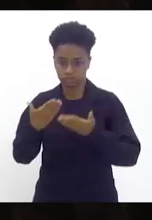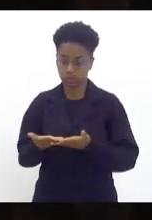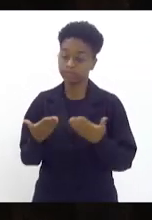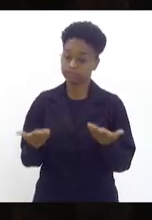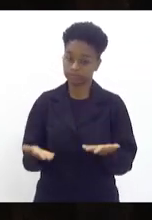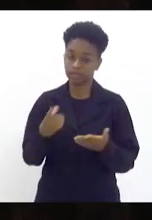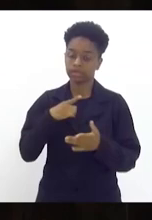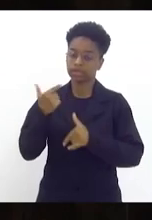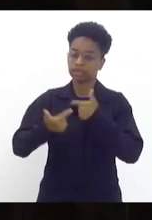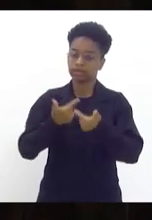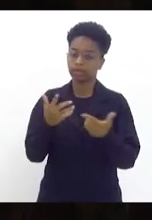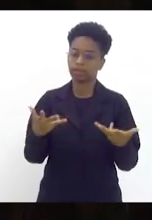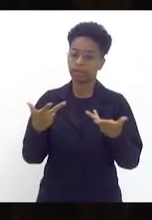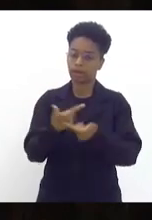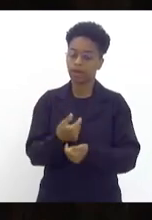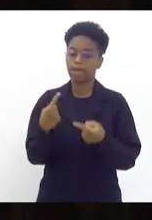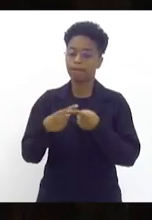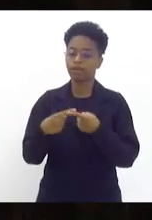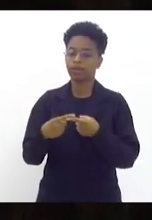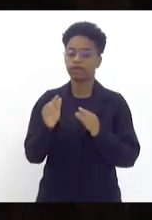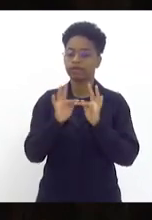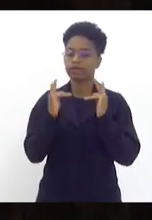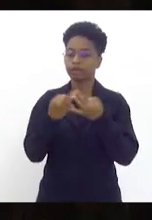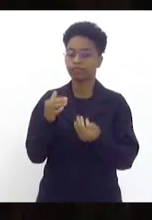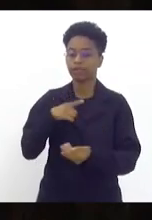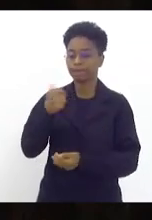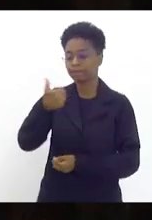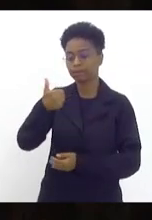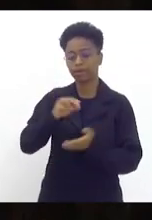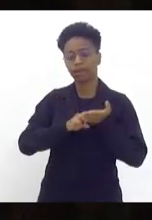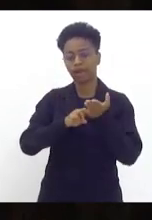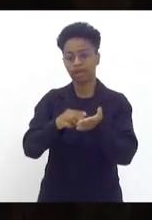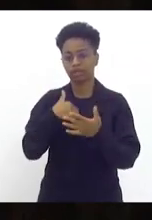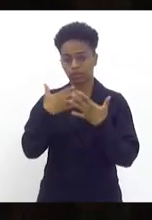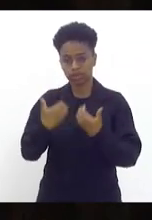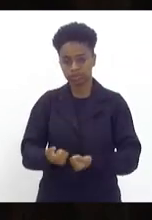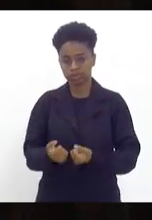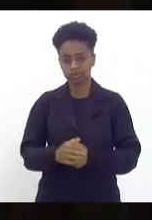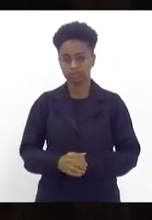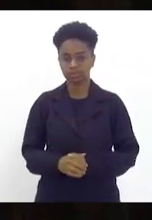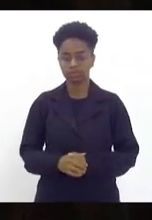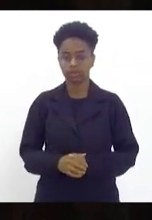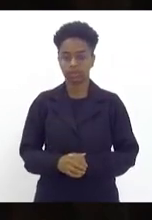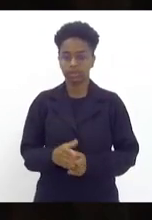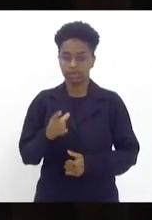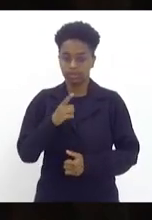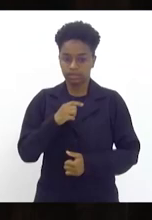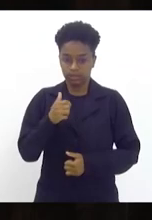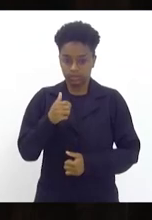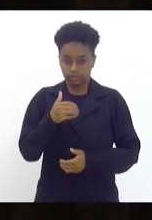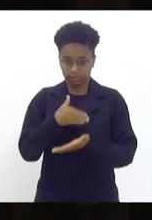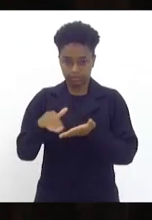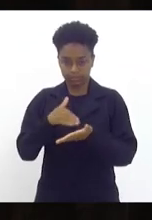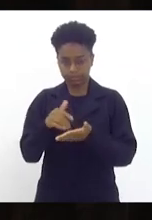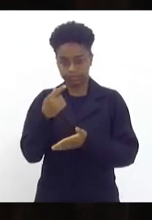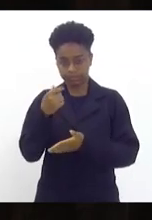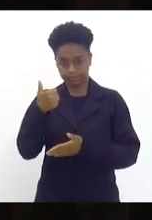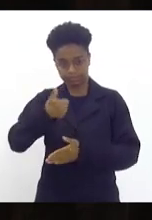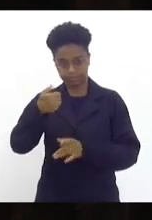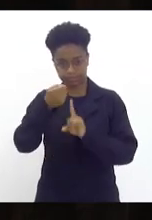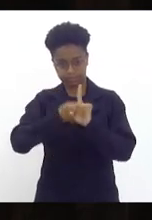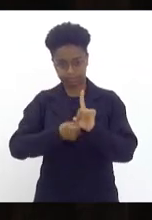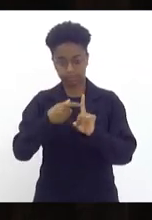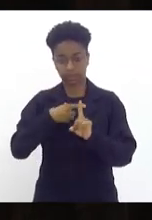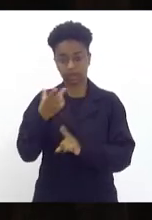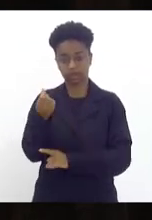maravilhoso, porque os pais... Sabe a primeira carta que eu recebi? A primeira carta que eu recebi na secretaria, no primeiro mês? Uma avó que